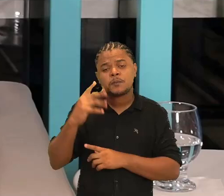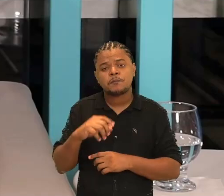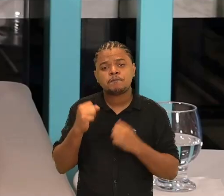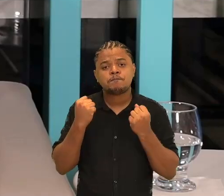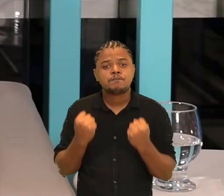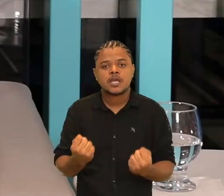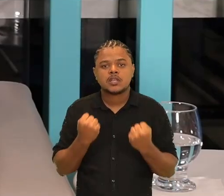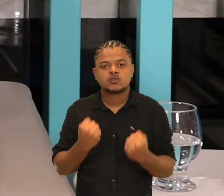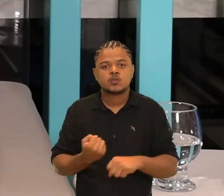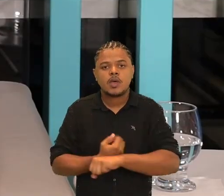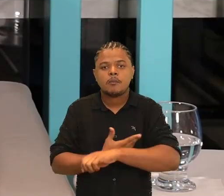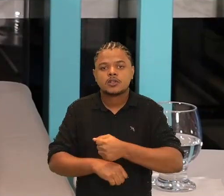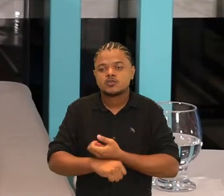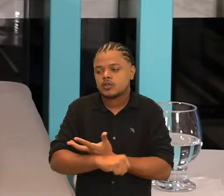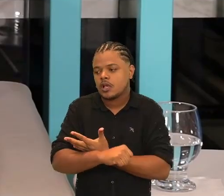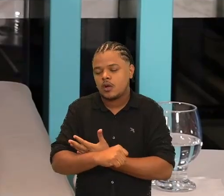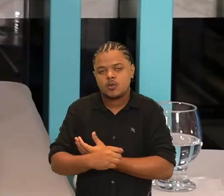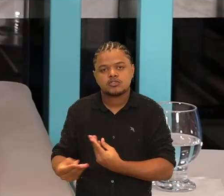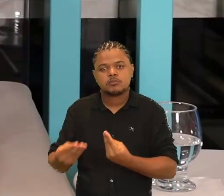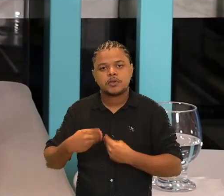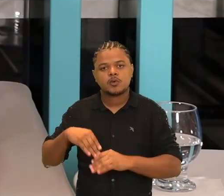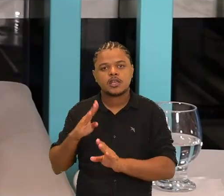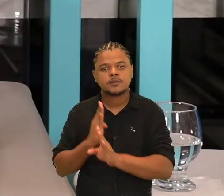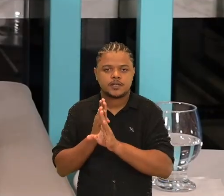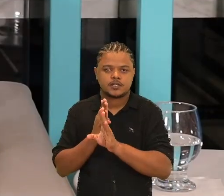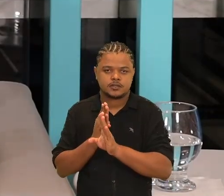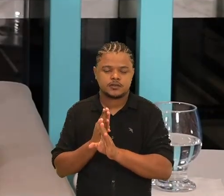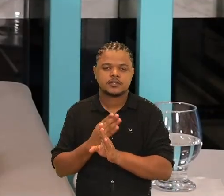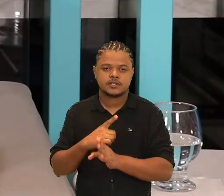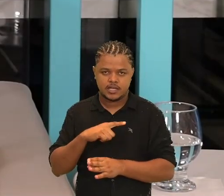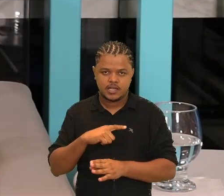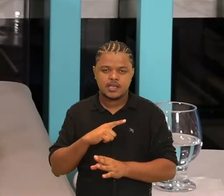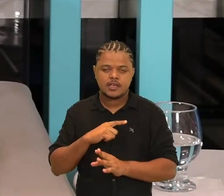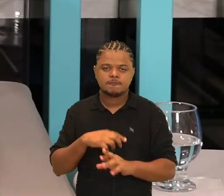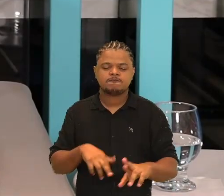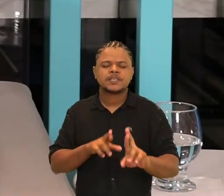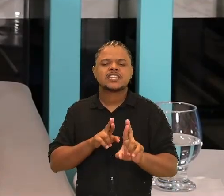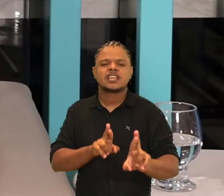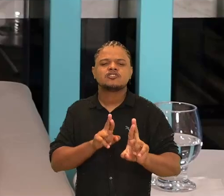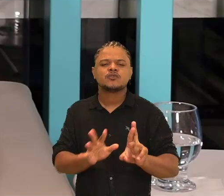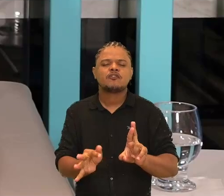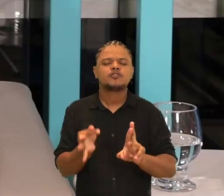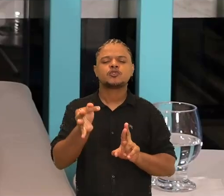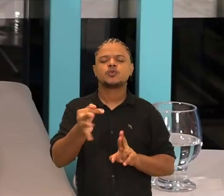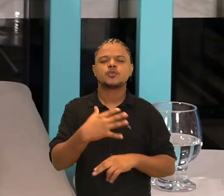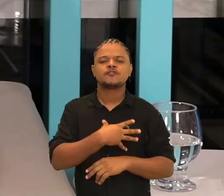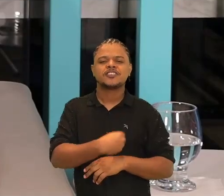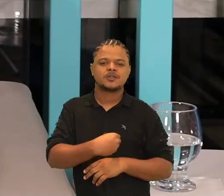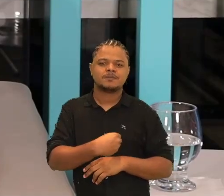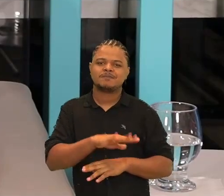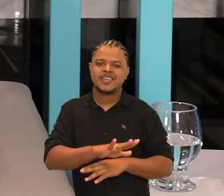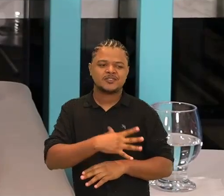é emocional de receber um diagnóstico, ter expectativas sobre um filho e o filho real não é o